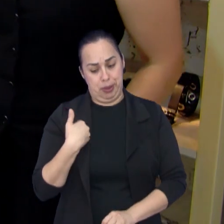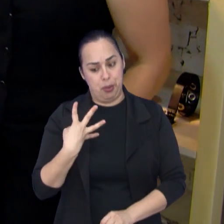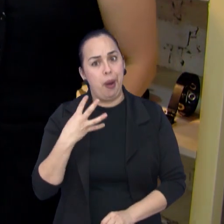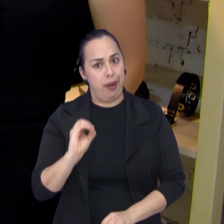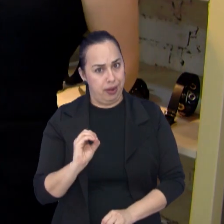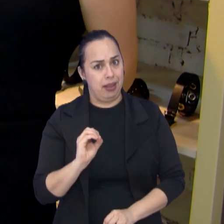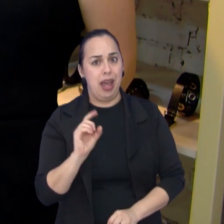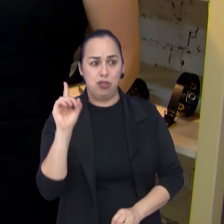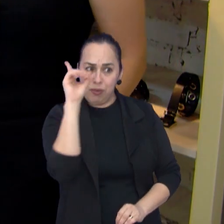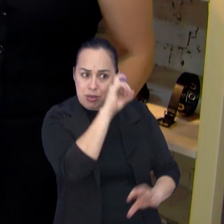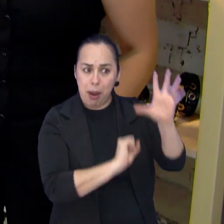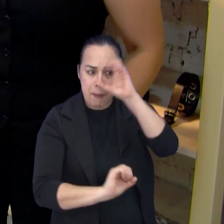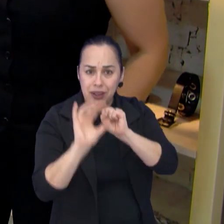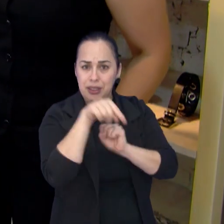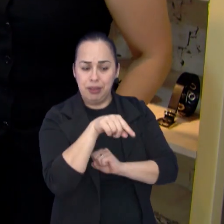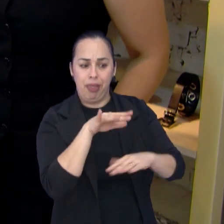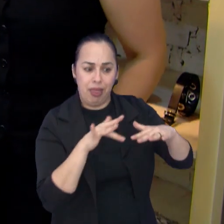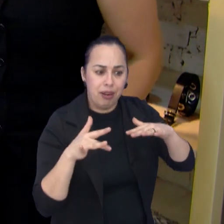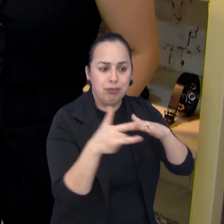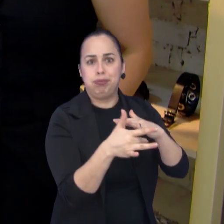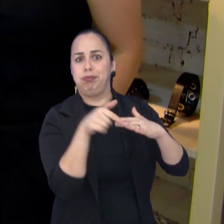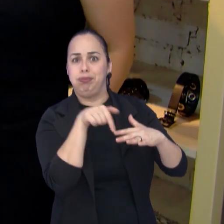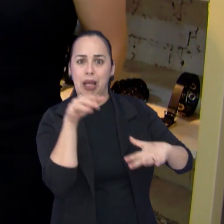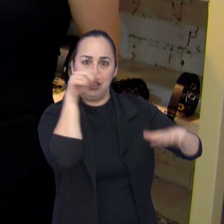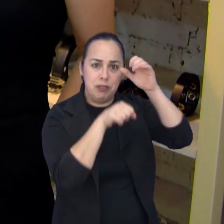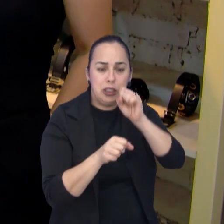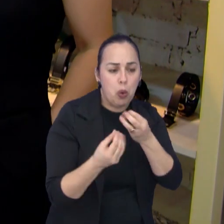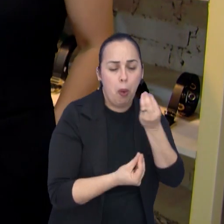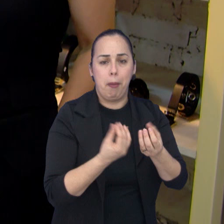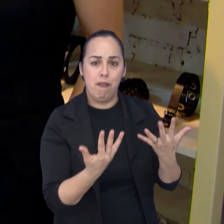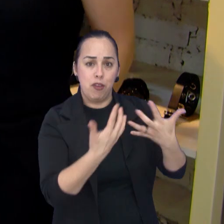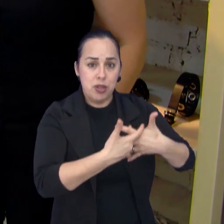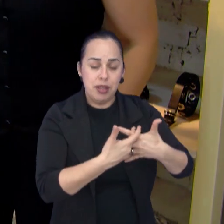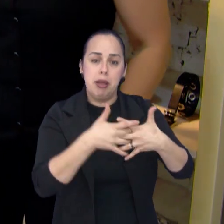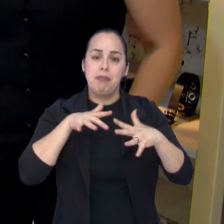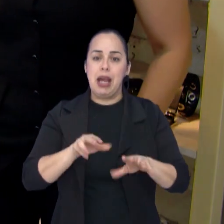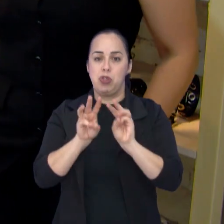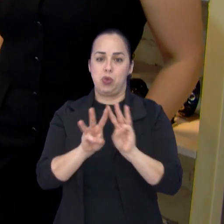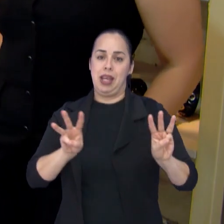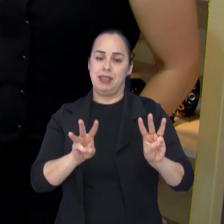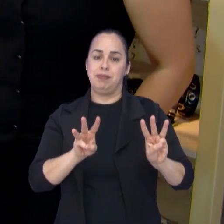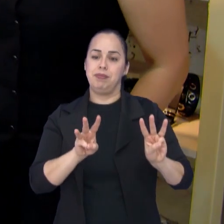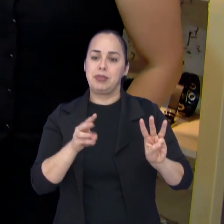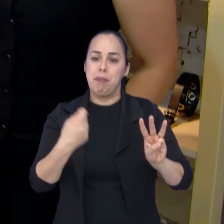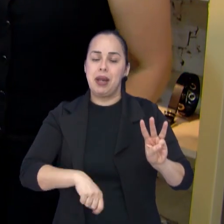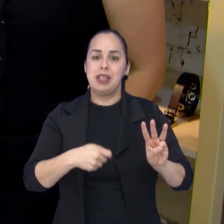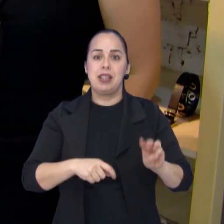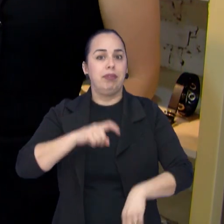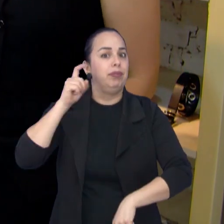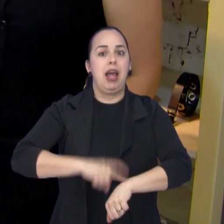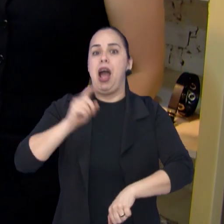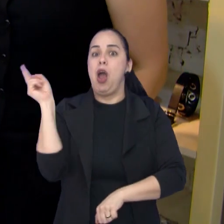gente aprender, mas a gente tem força de vontade. Então eu estou vendo que o site, para mim, é algo que tem que ser para ontem,